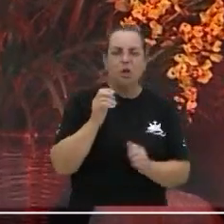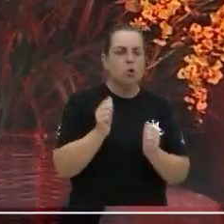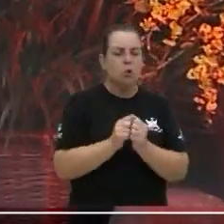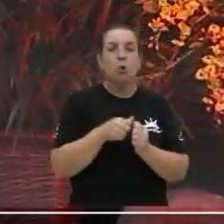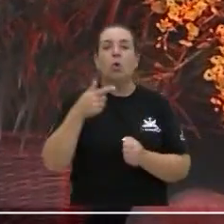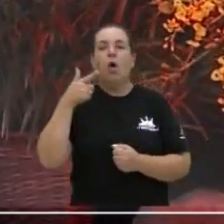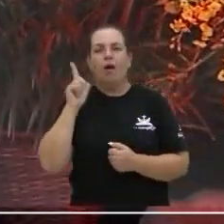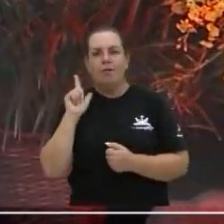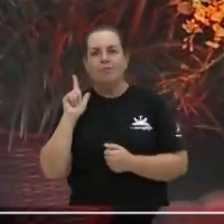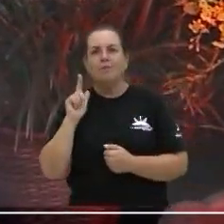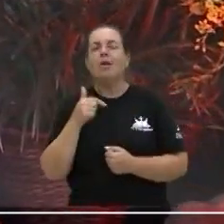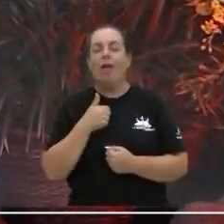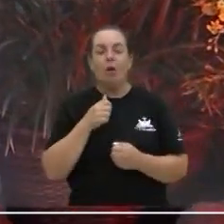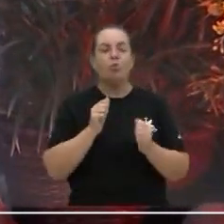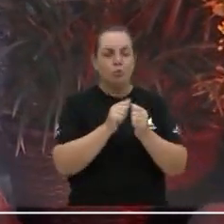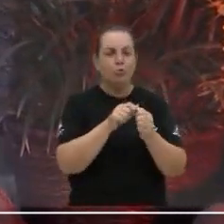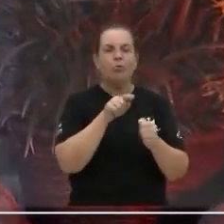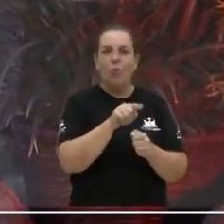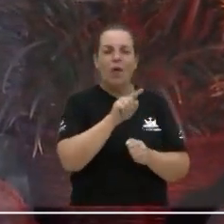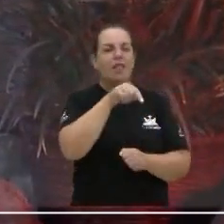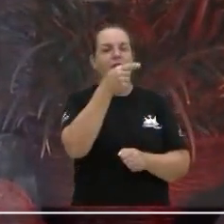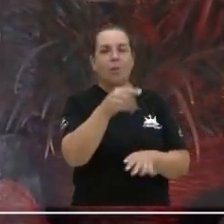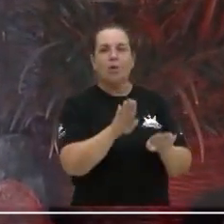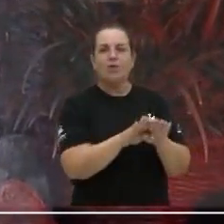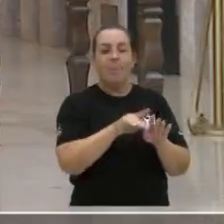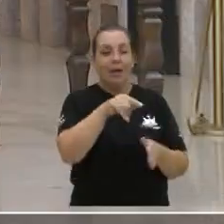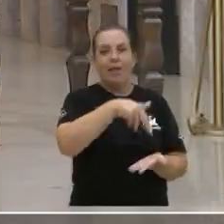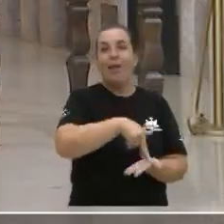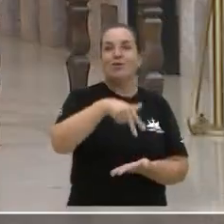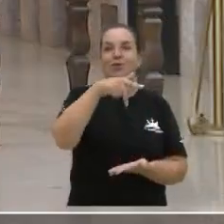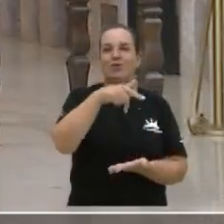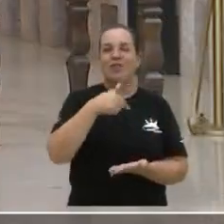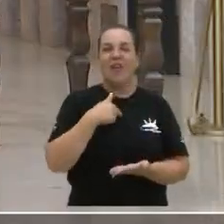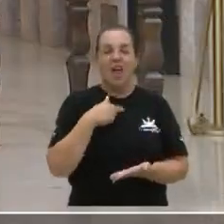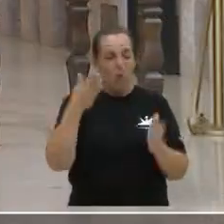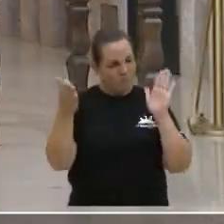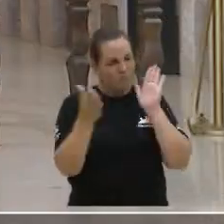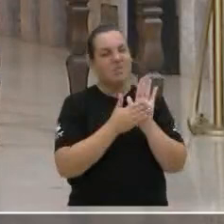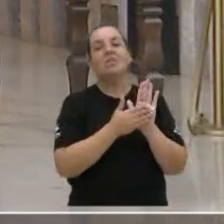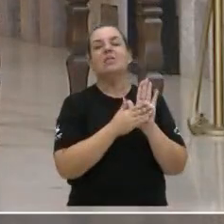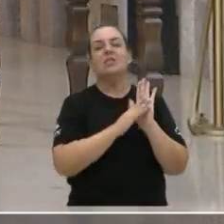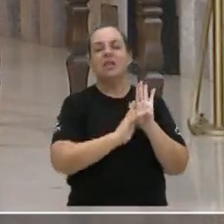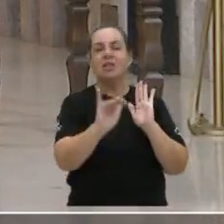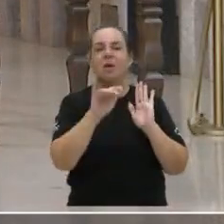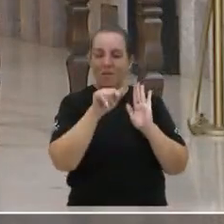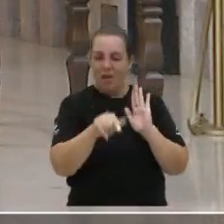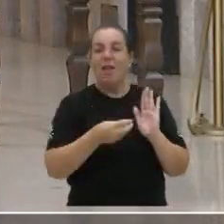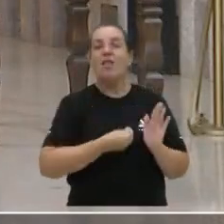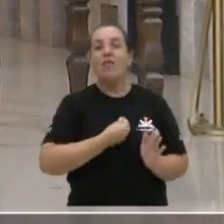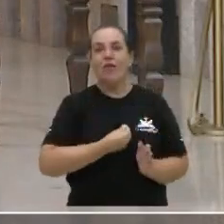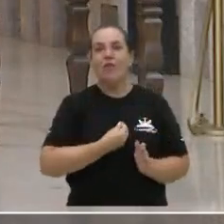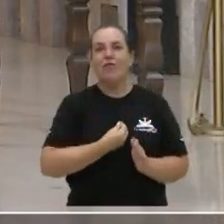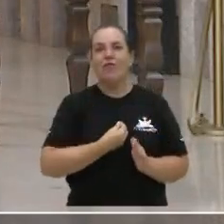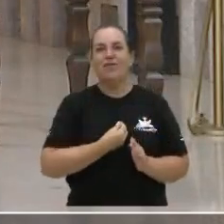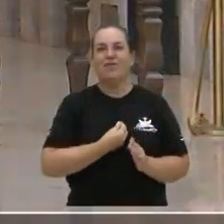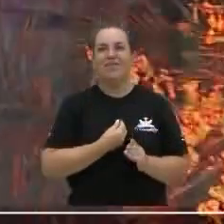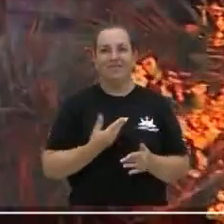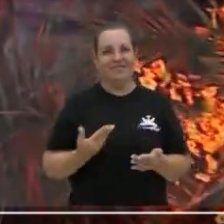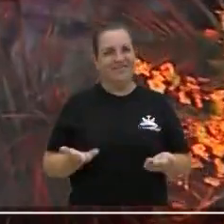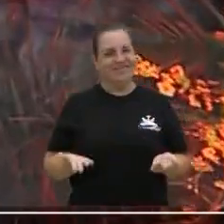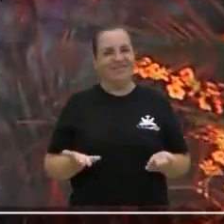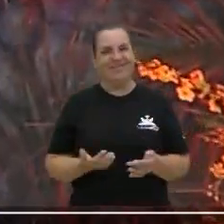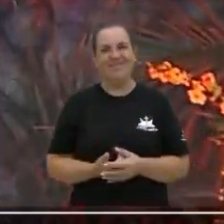antes, eu comi com ele depois que ele ressuscitou, eu dou testemunho, ele está vivo.